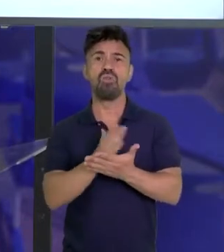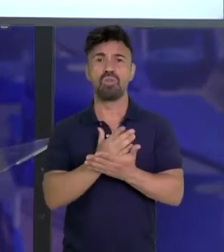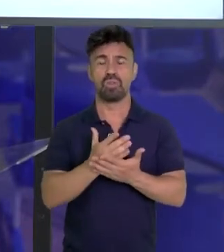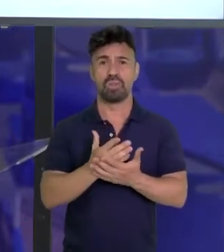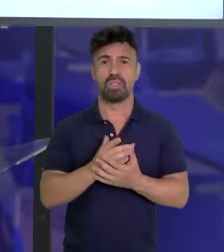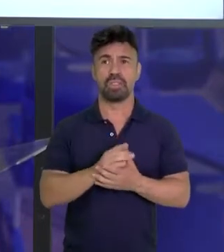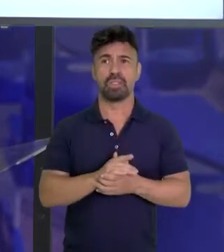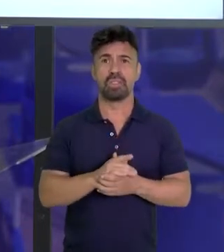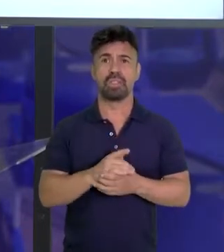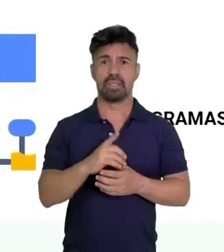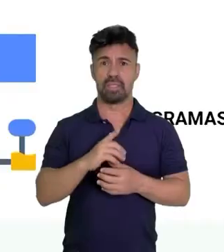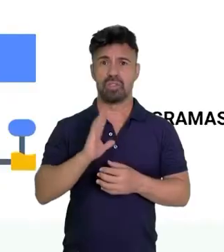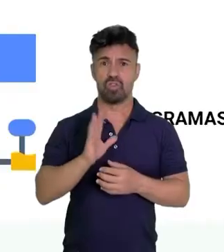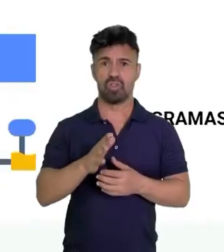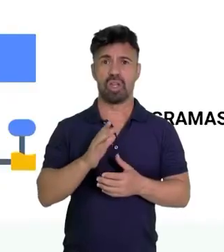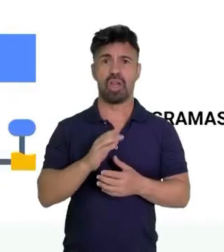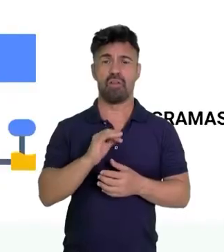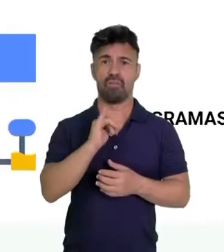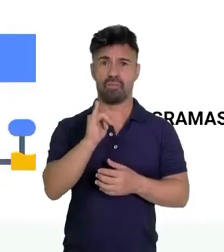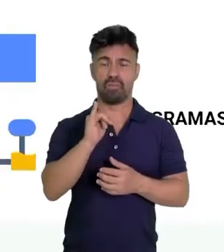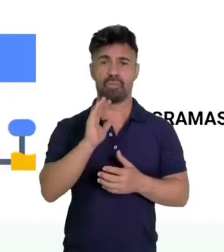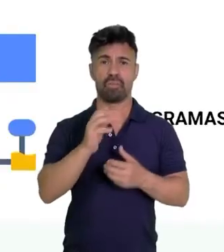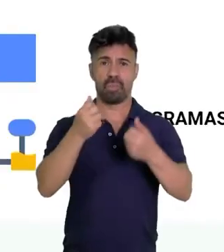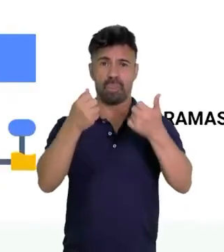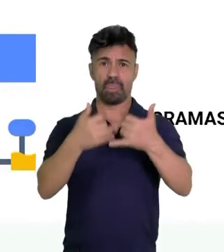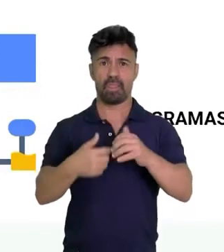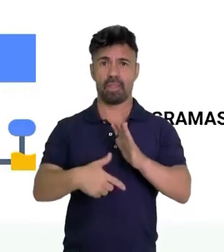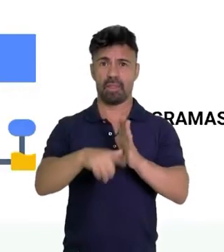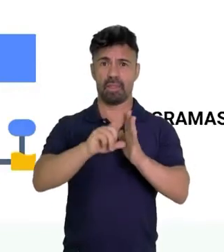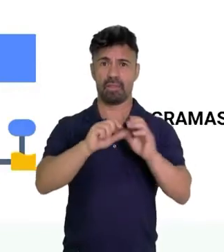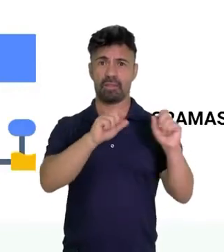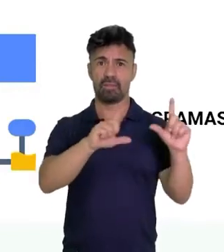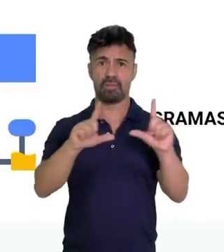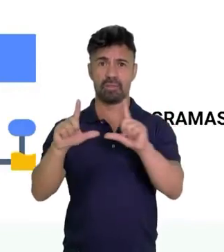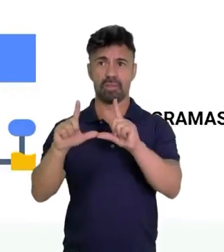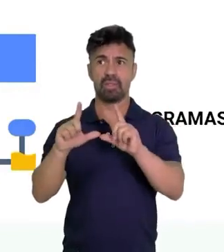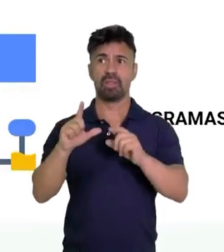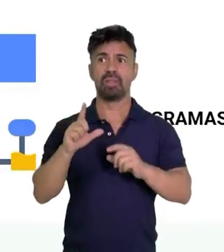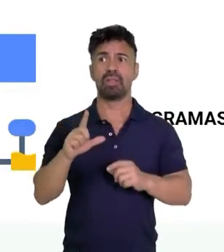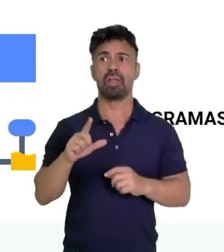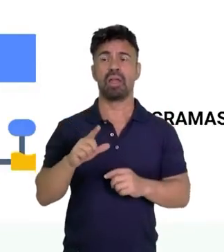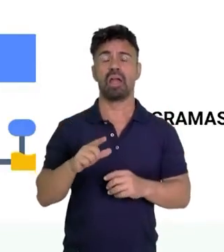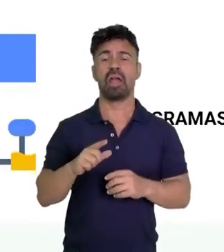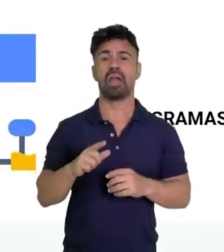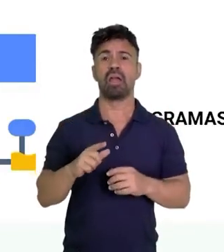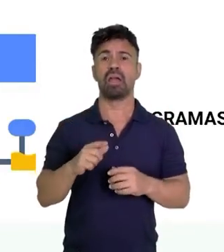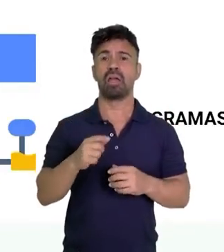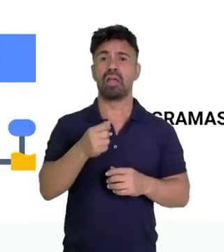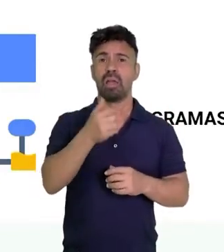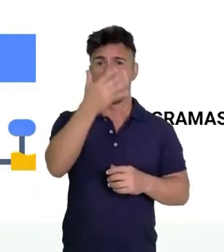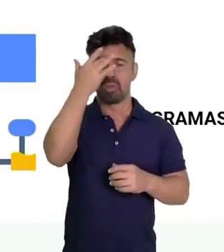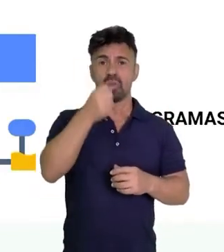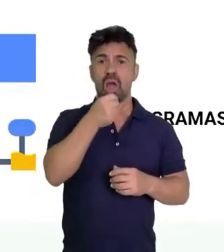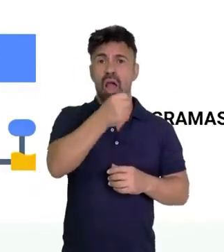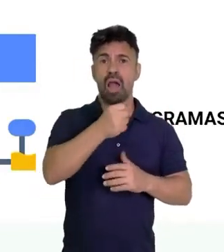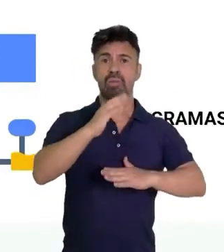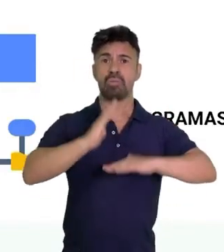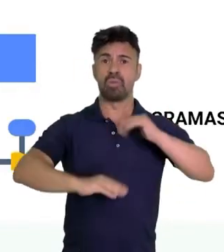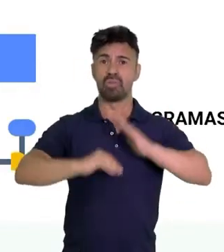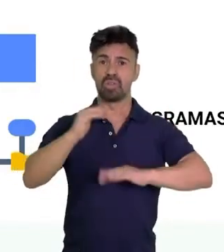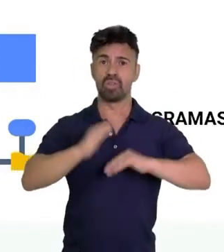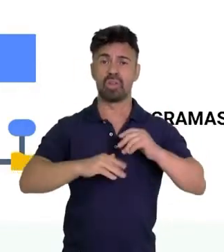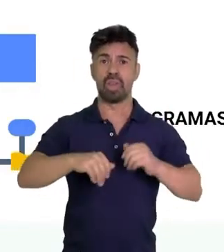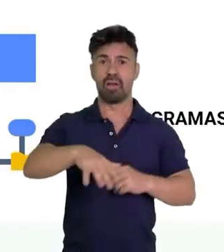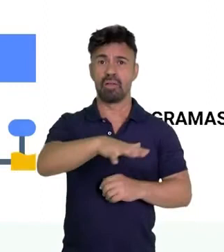recursos mencionados nos slides anteriores são esses aqui. Então, depoimento de especialistas, para ilustrar